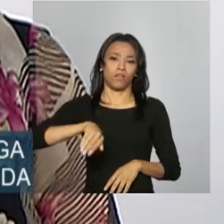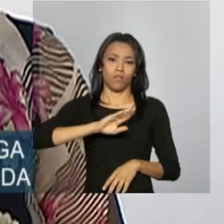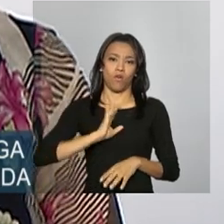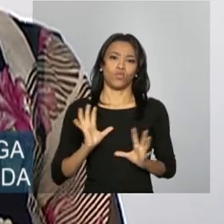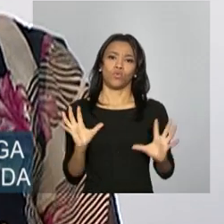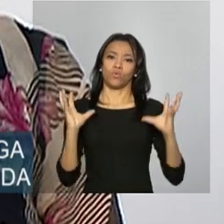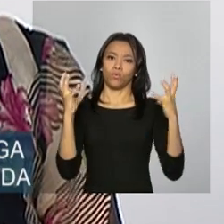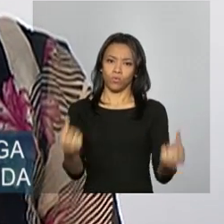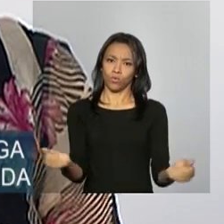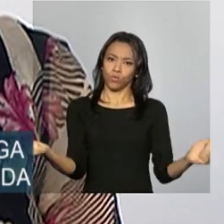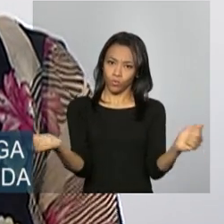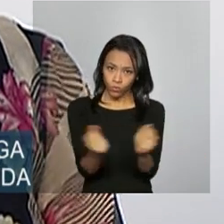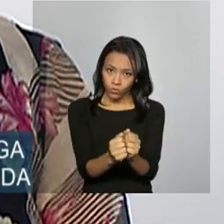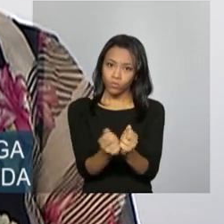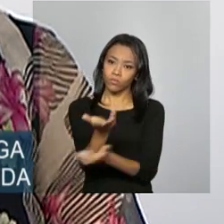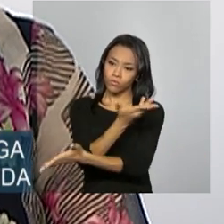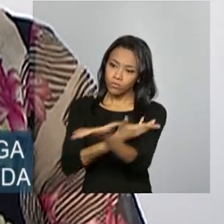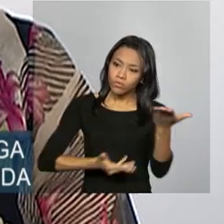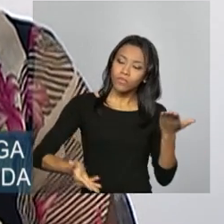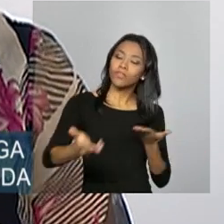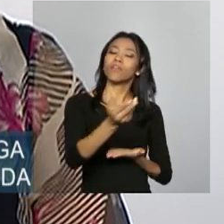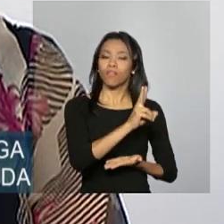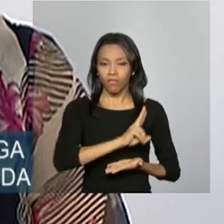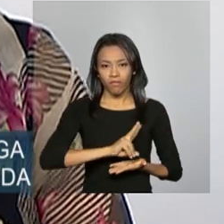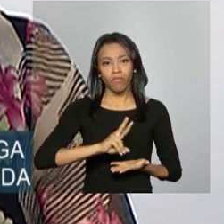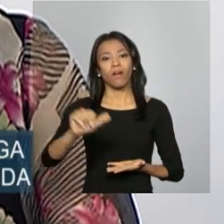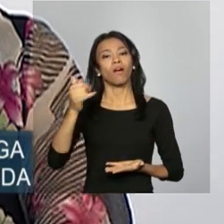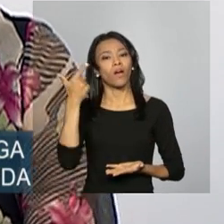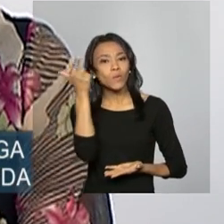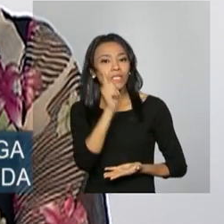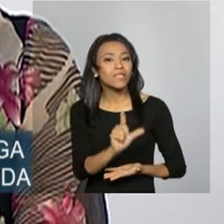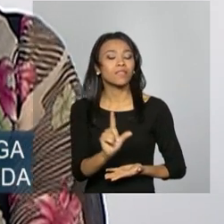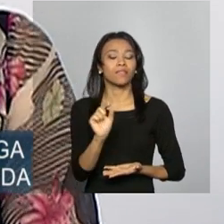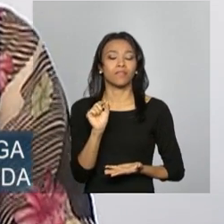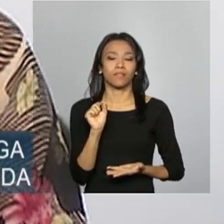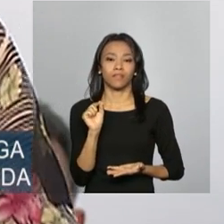juntos conseguiremos impedir, em